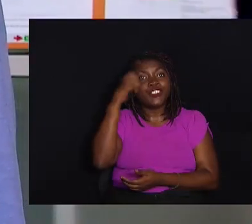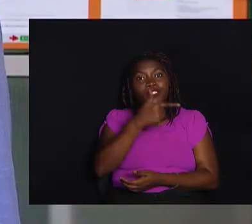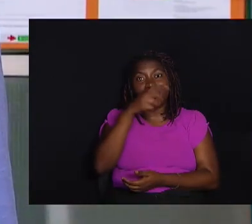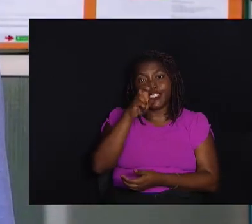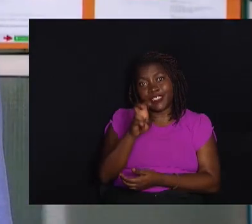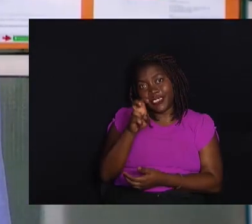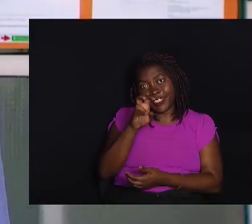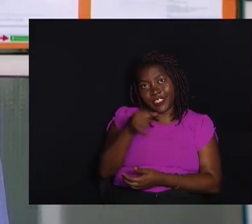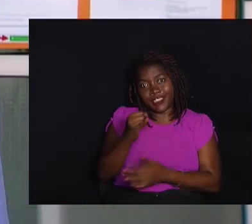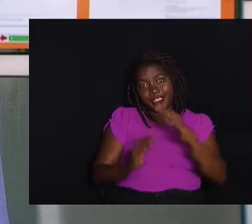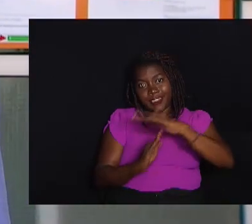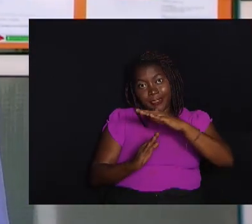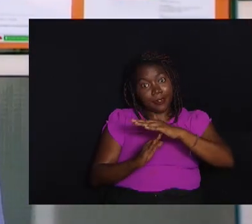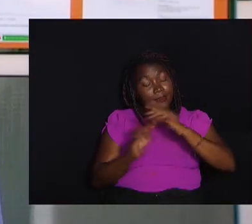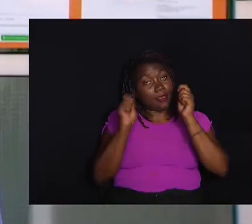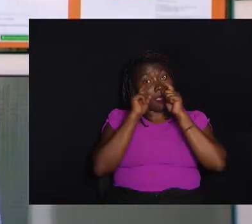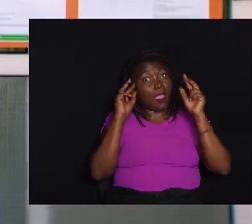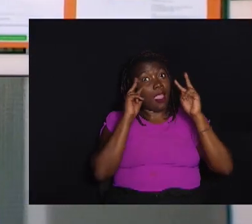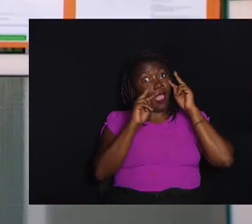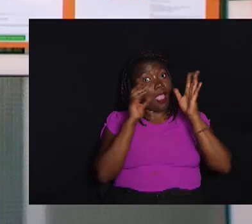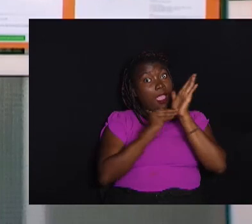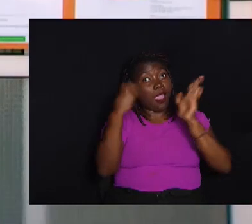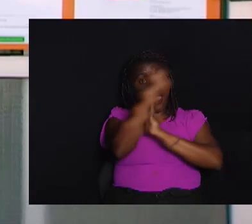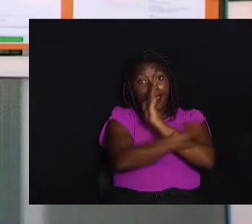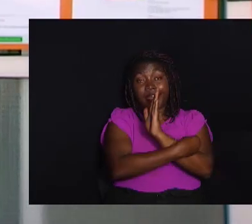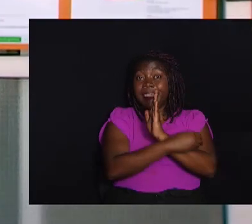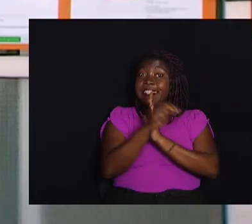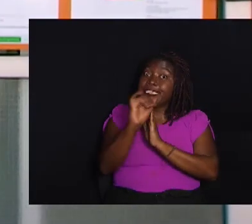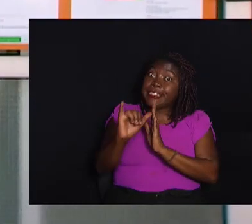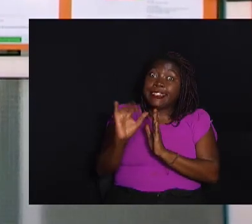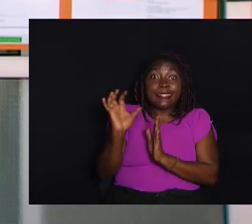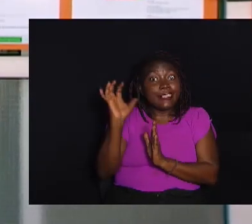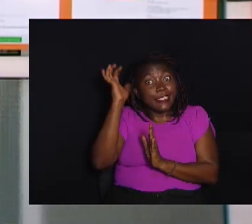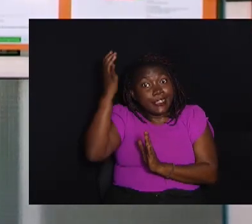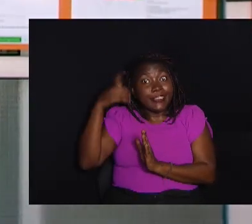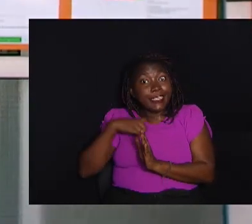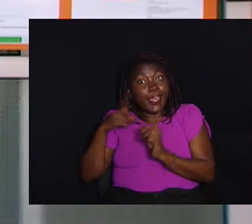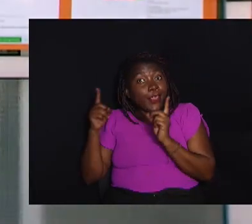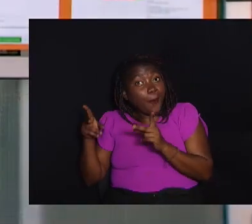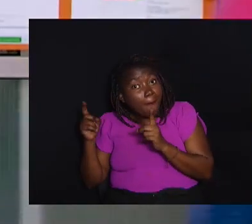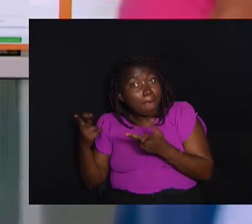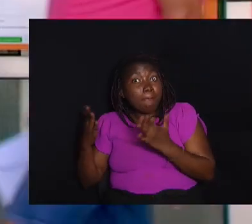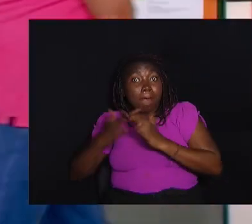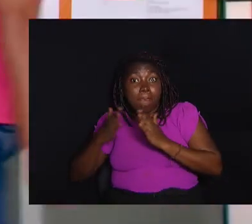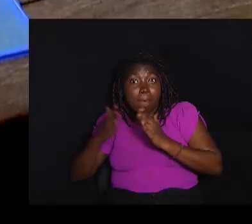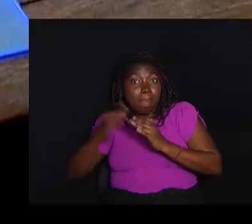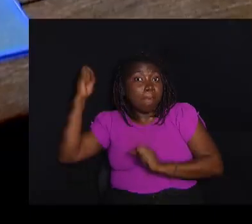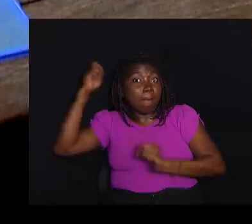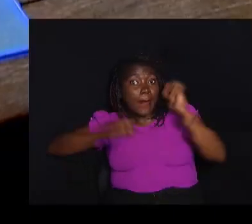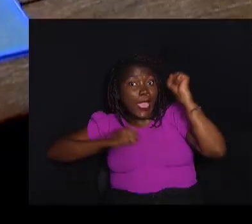é importante observar essa data. Se porventura, se eu tenho algum comércio, algum imóvel industrial